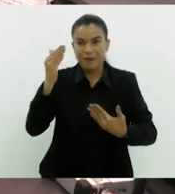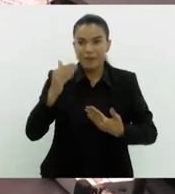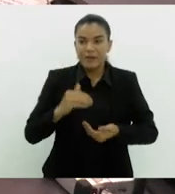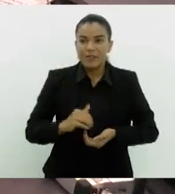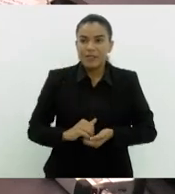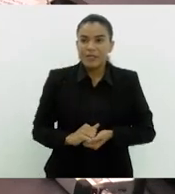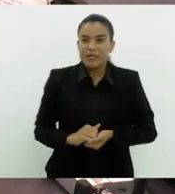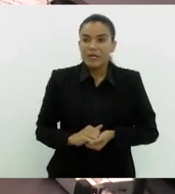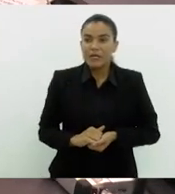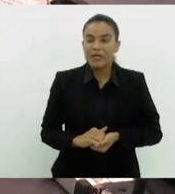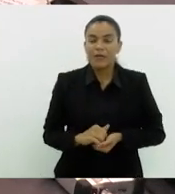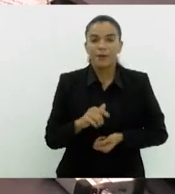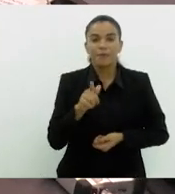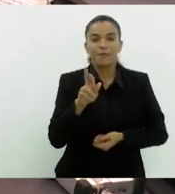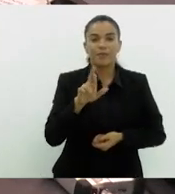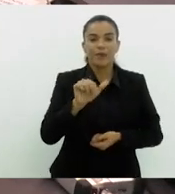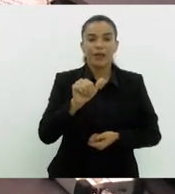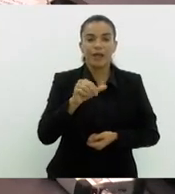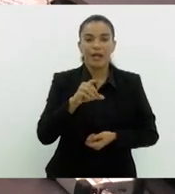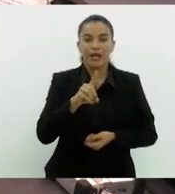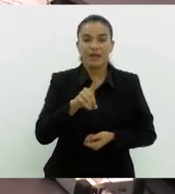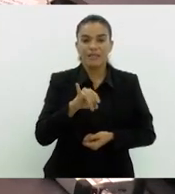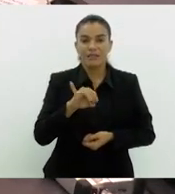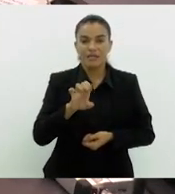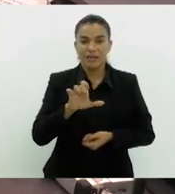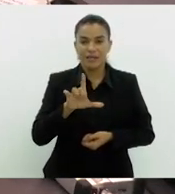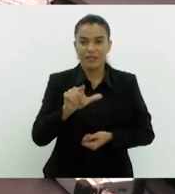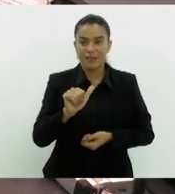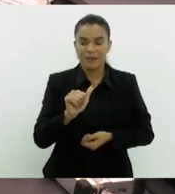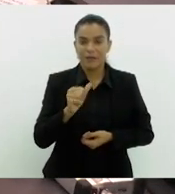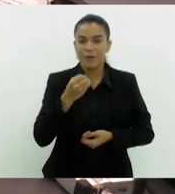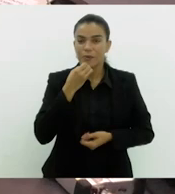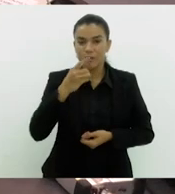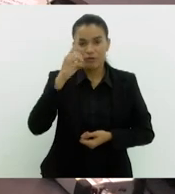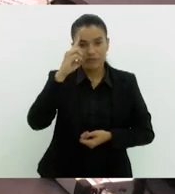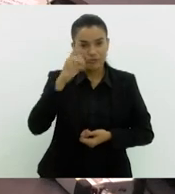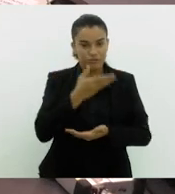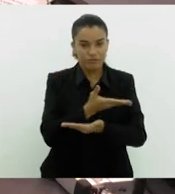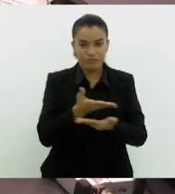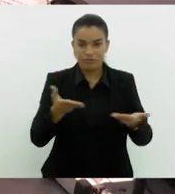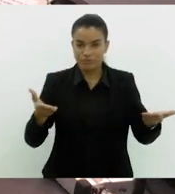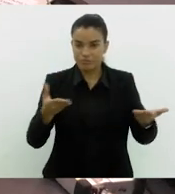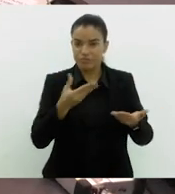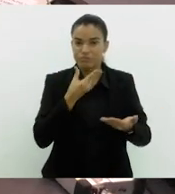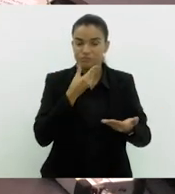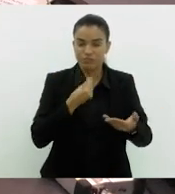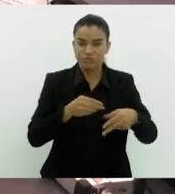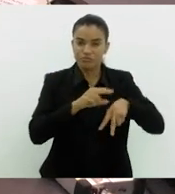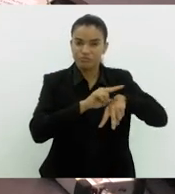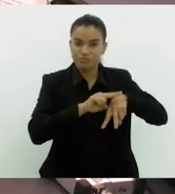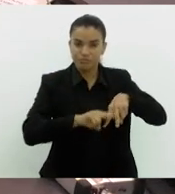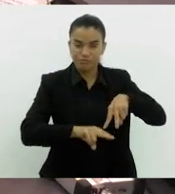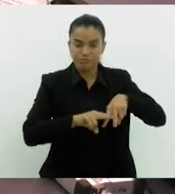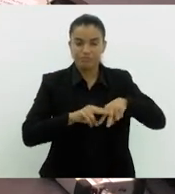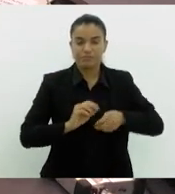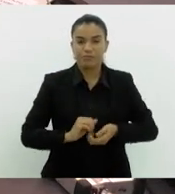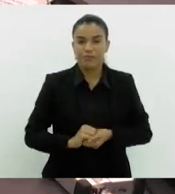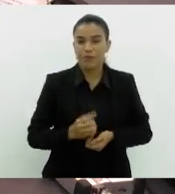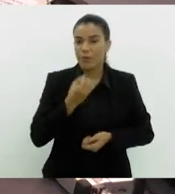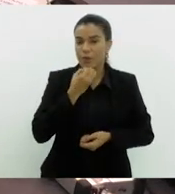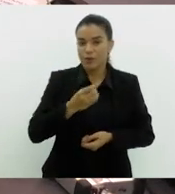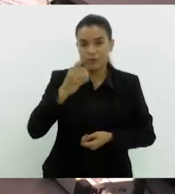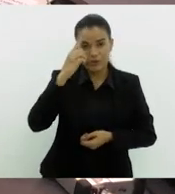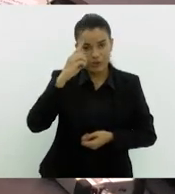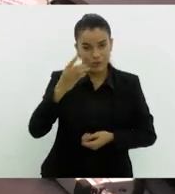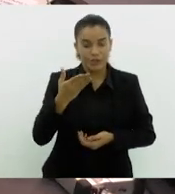favor, senhora Graziela. Bom dia a todas, todos, todes. Bom dia,